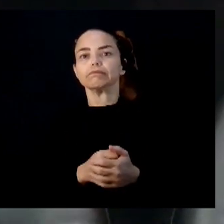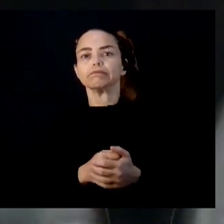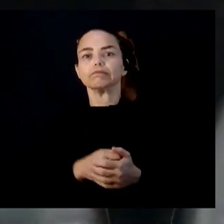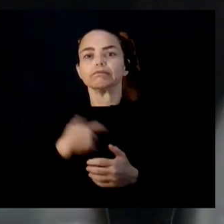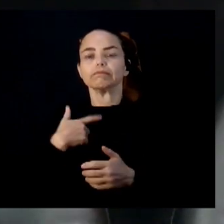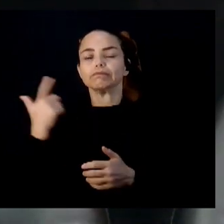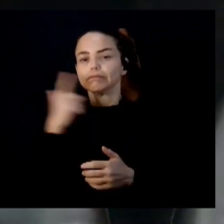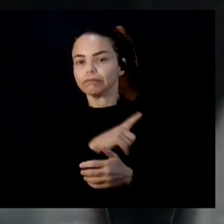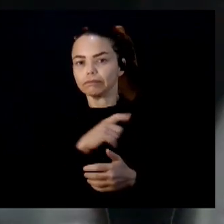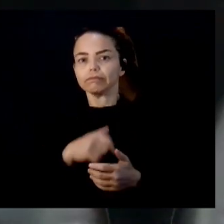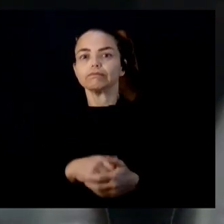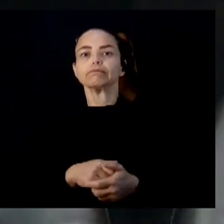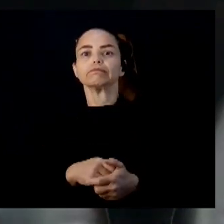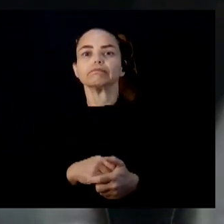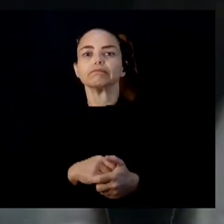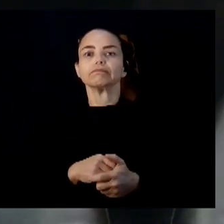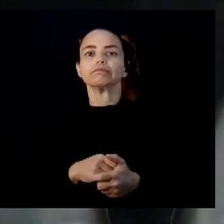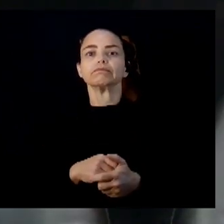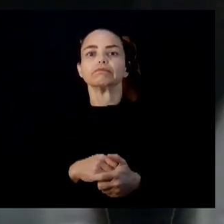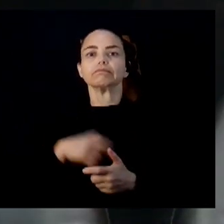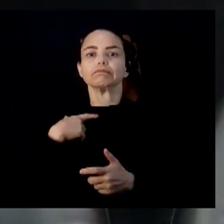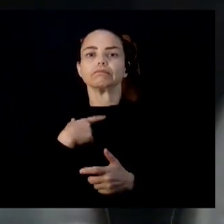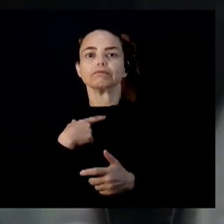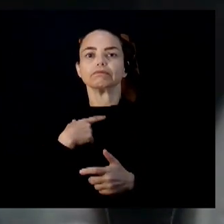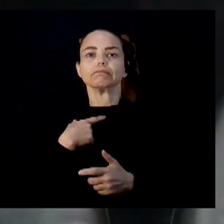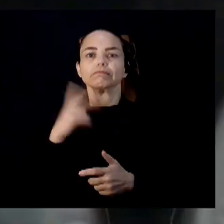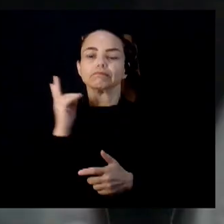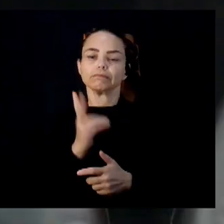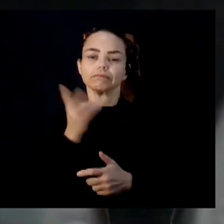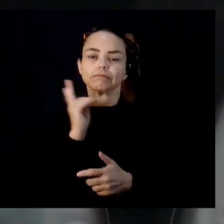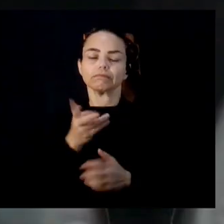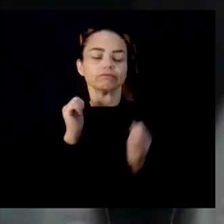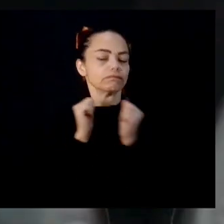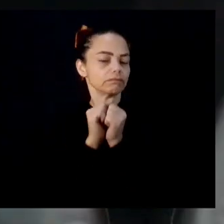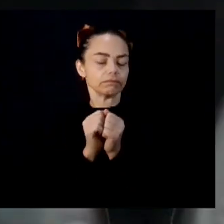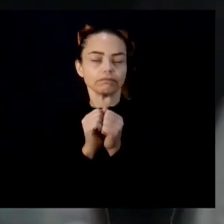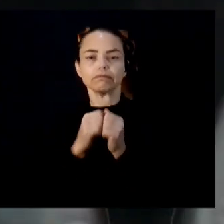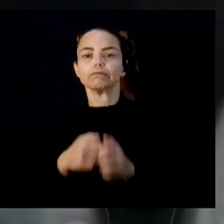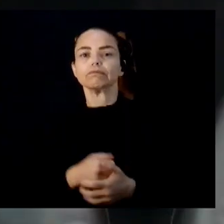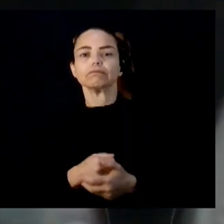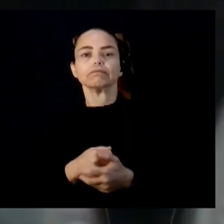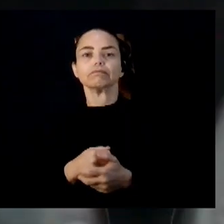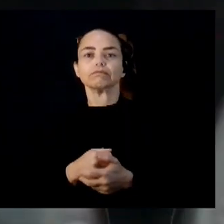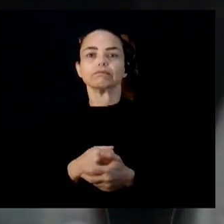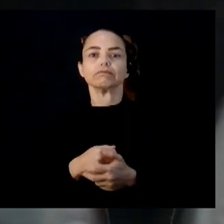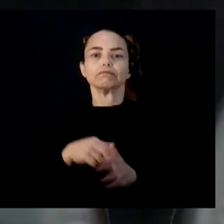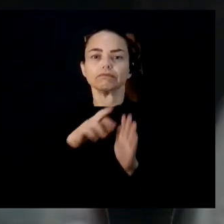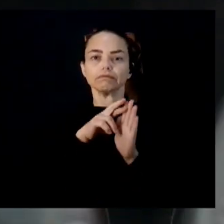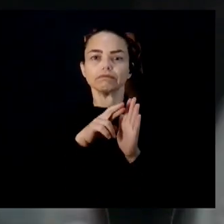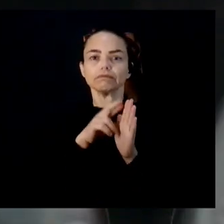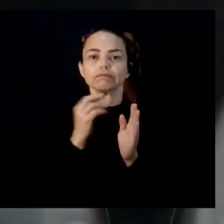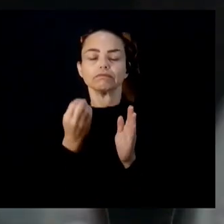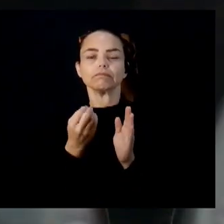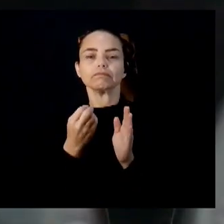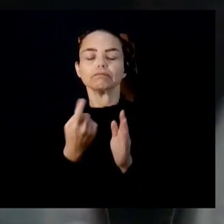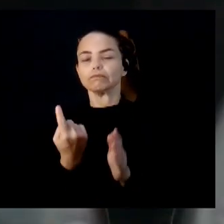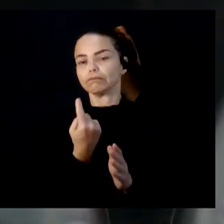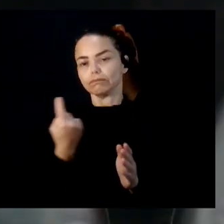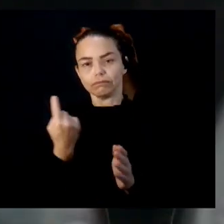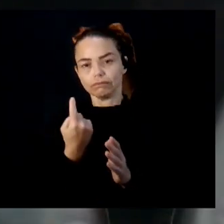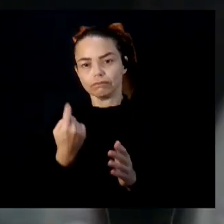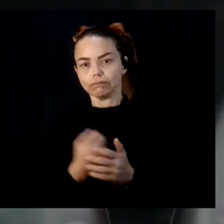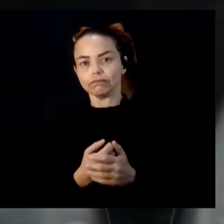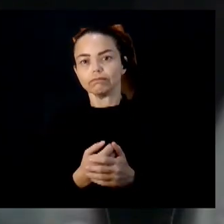conseguir, mesmo estando o tempo todo juntos, estabelecer uma individualidade. Né? Então,